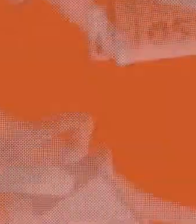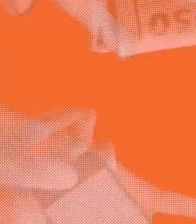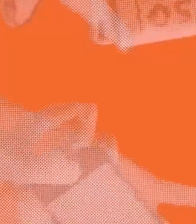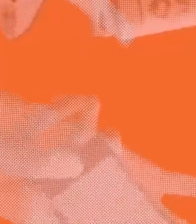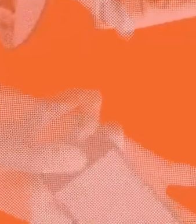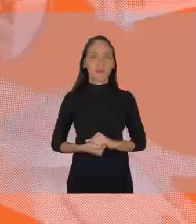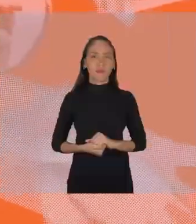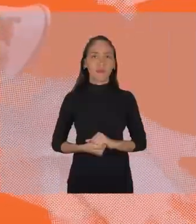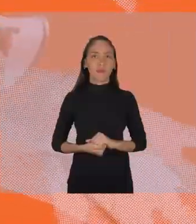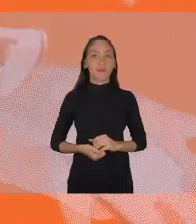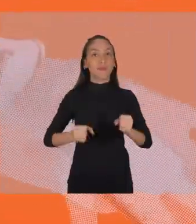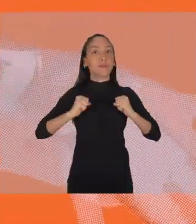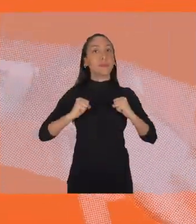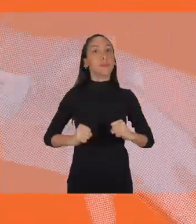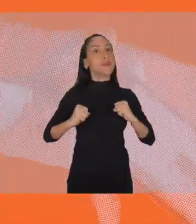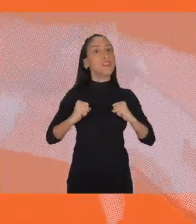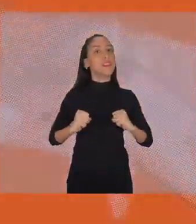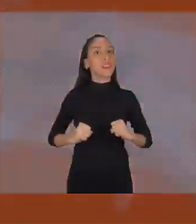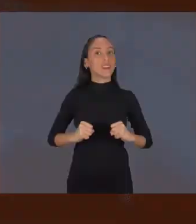Transcribed